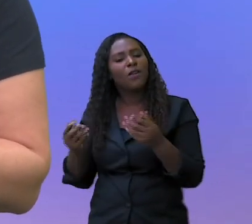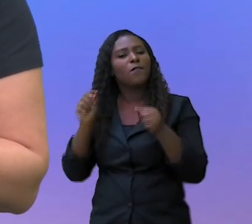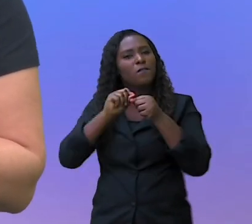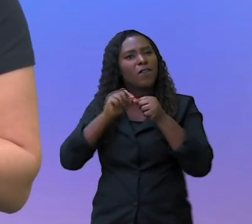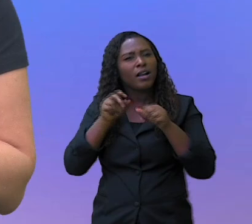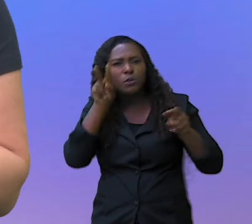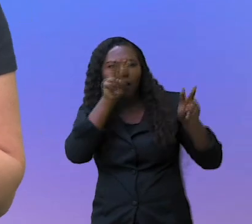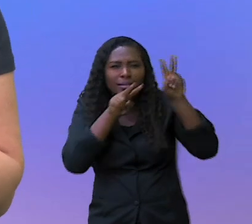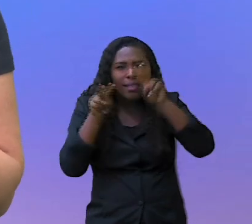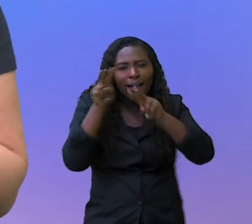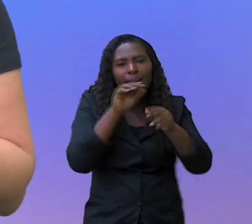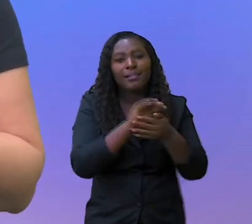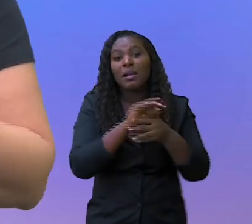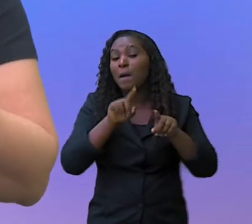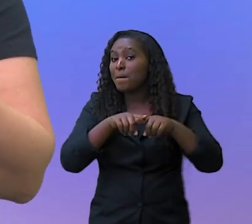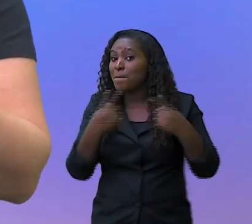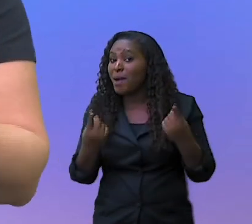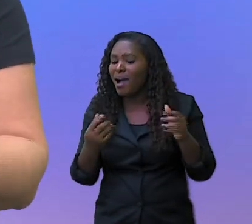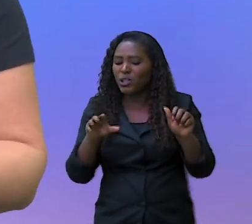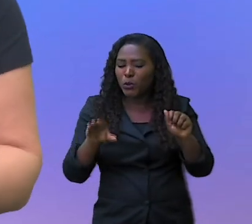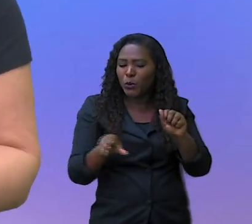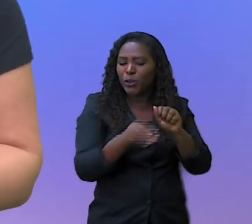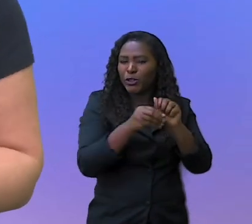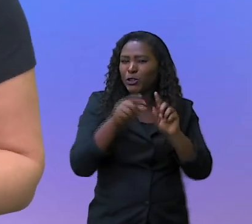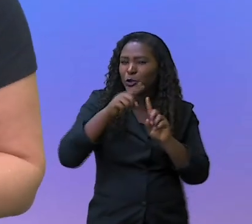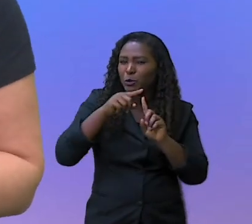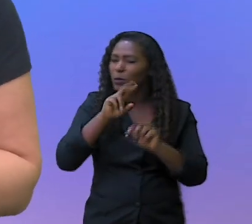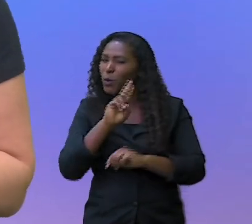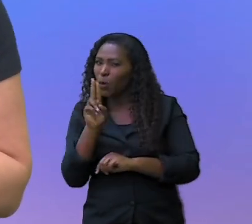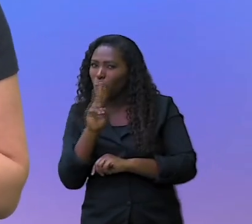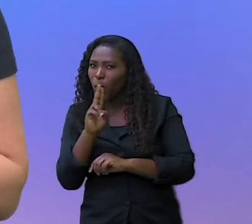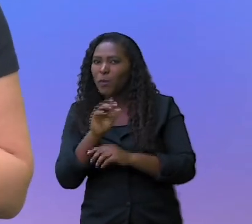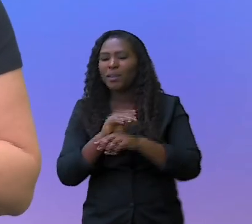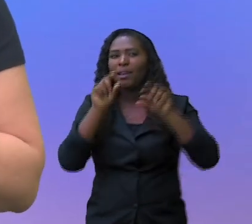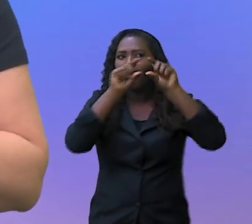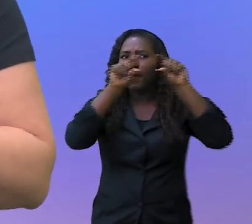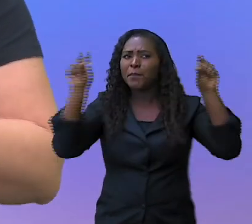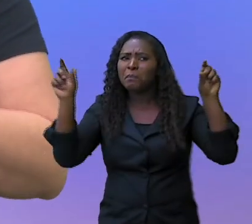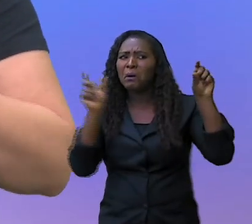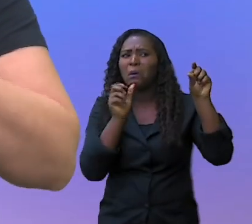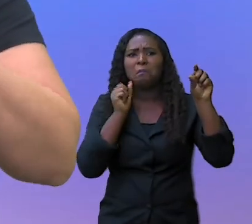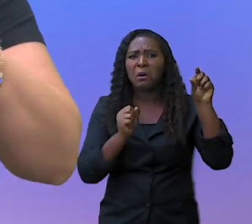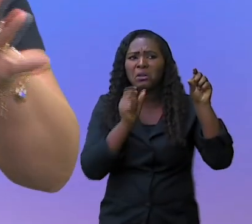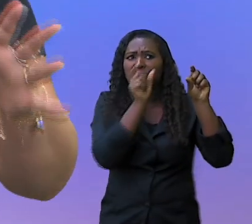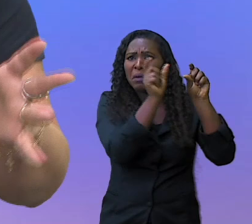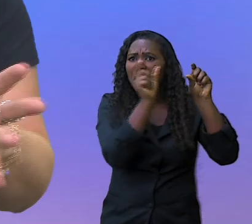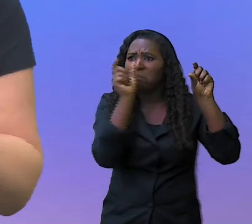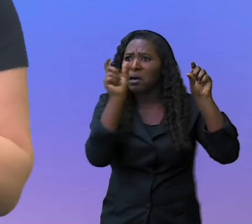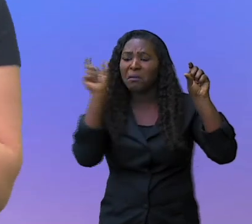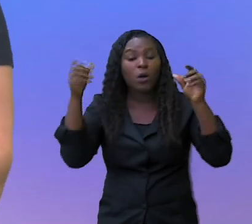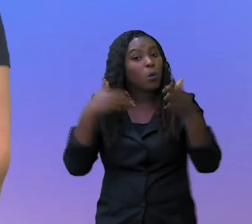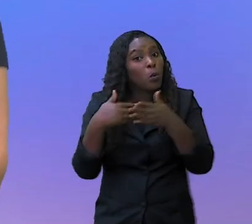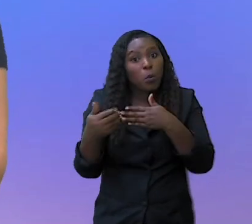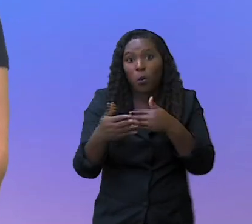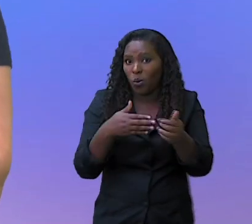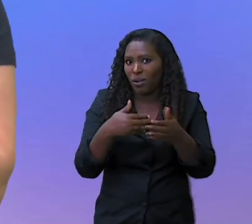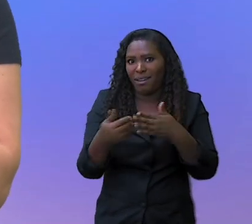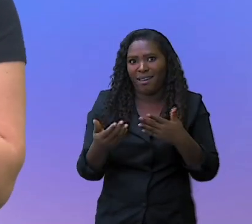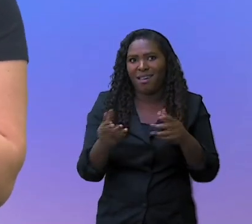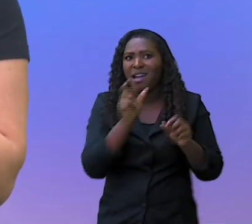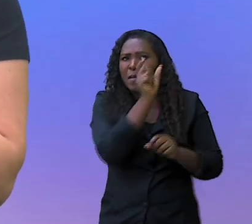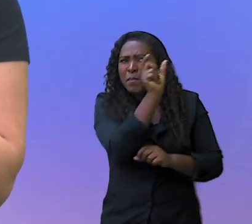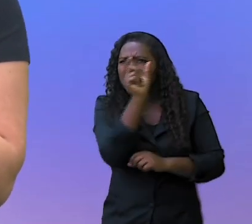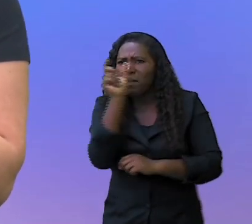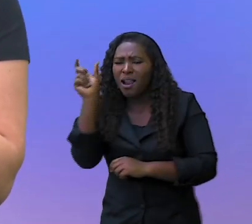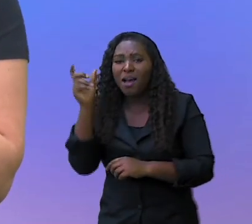palavras. Sim, e essas palavras aí estão dentro de quê? Das classes gramaticais. Bem, é importante destacar aqui que o